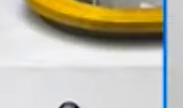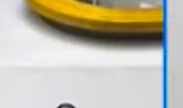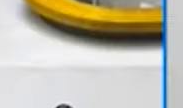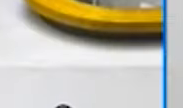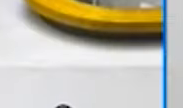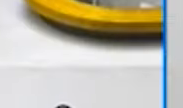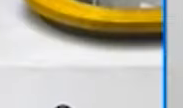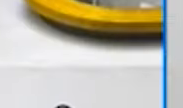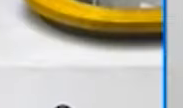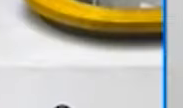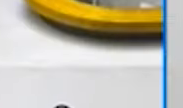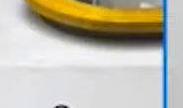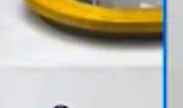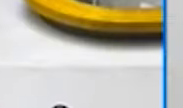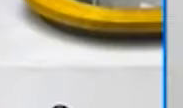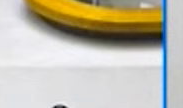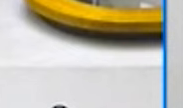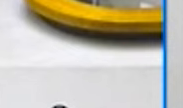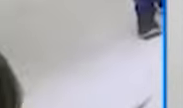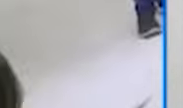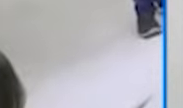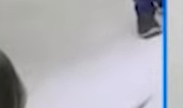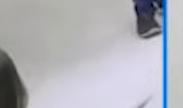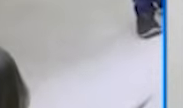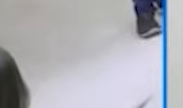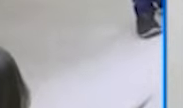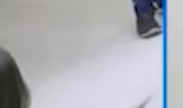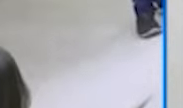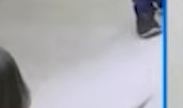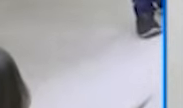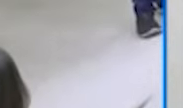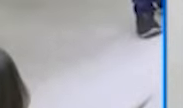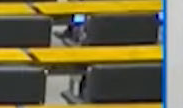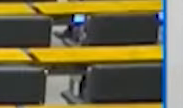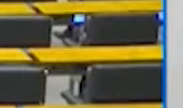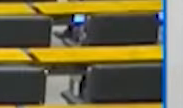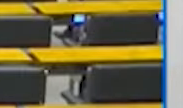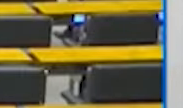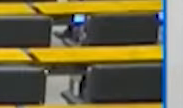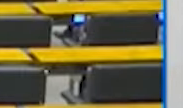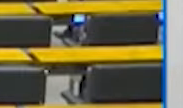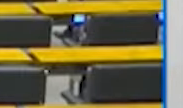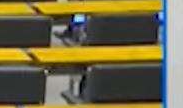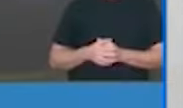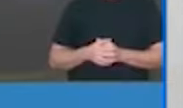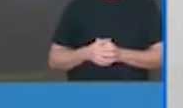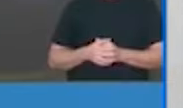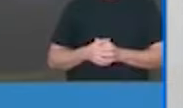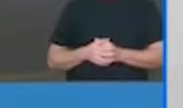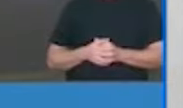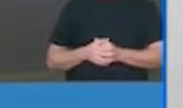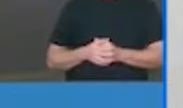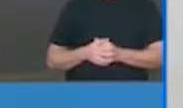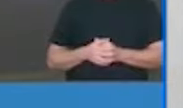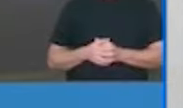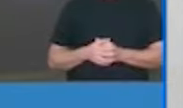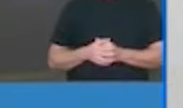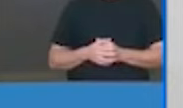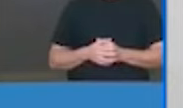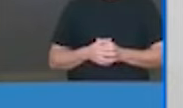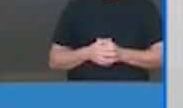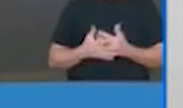até 20 anos. Então, tendo em vista, né, que no último dia 12 de junho foi aprovado em